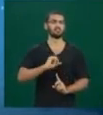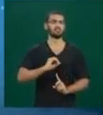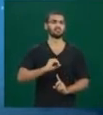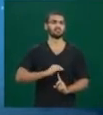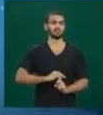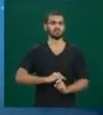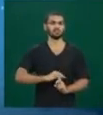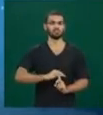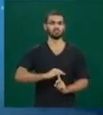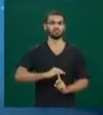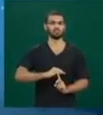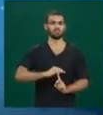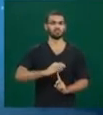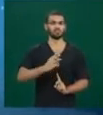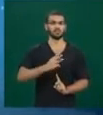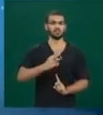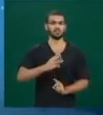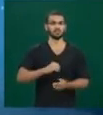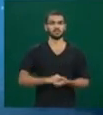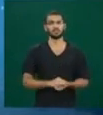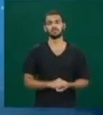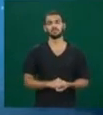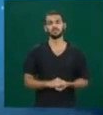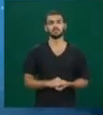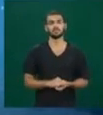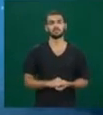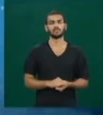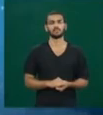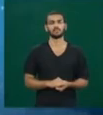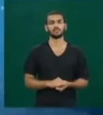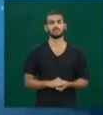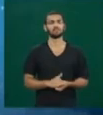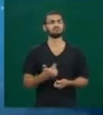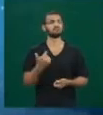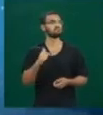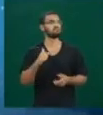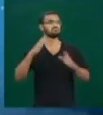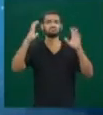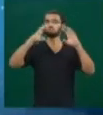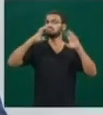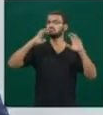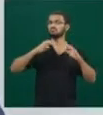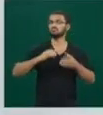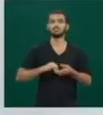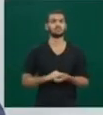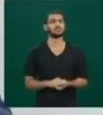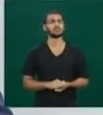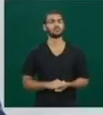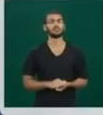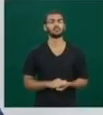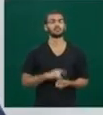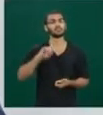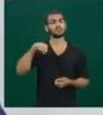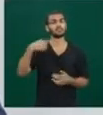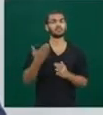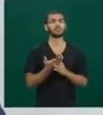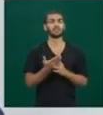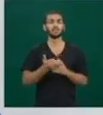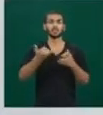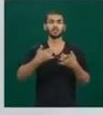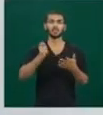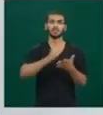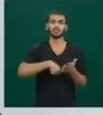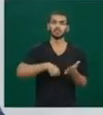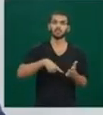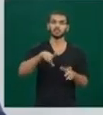graus e podem chegar a 33 até o fim do dia. E não há previsão de chuva. Depois do intervalo, as inscrições para